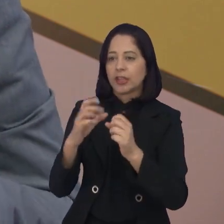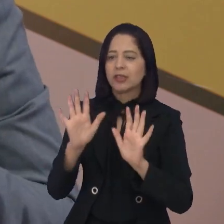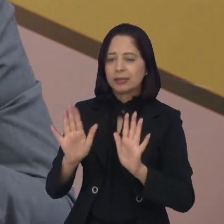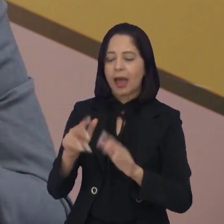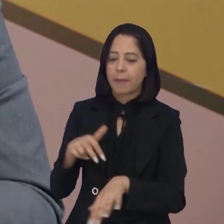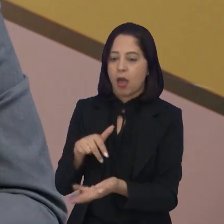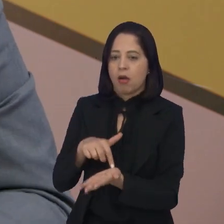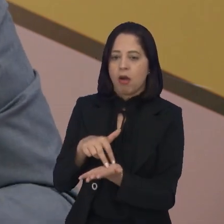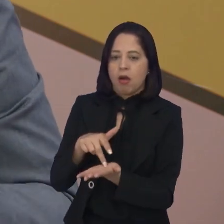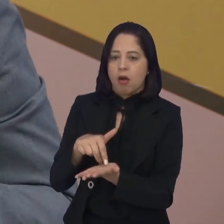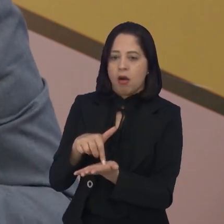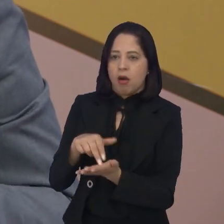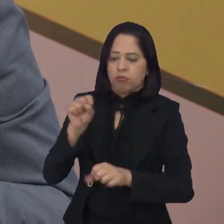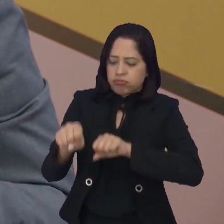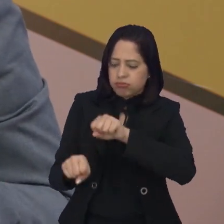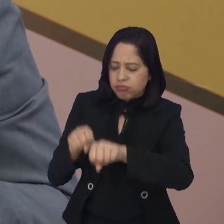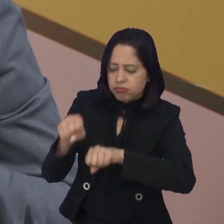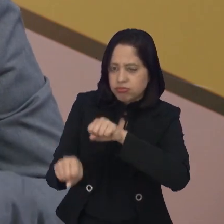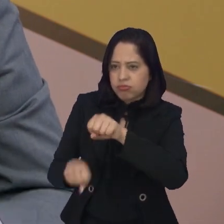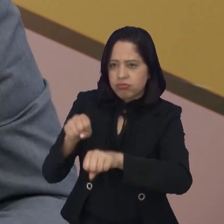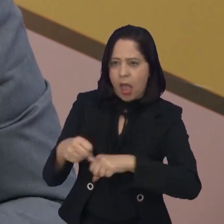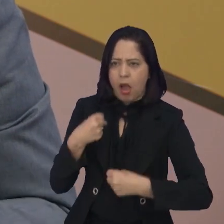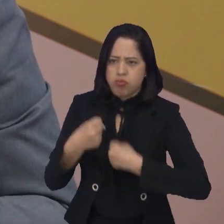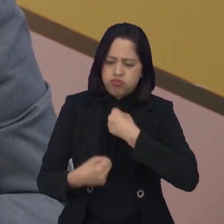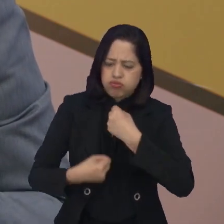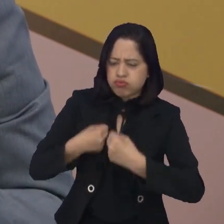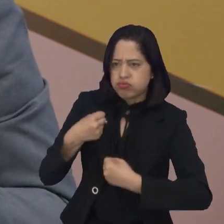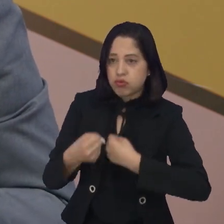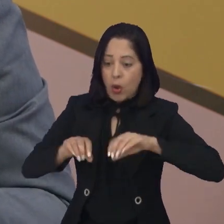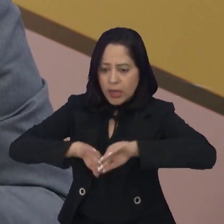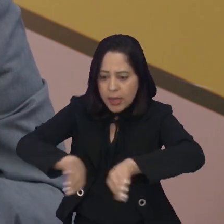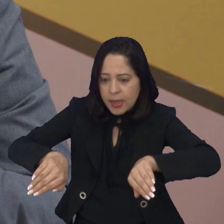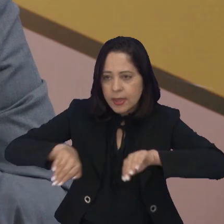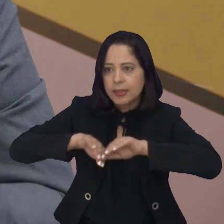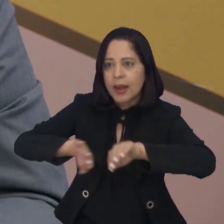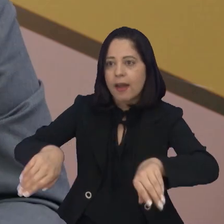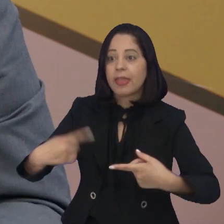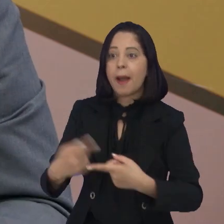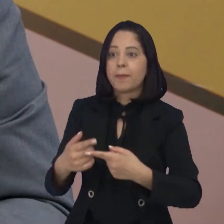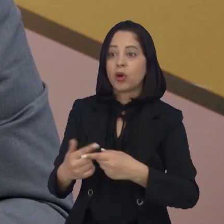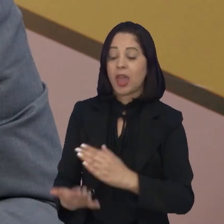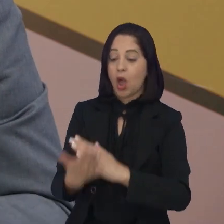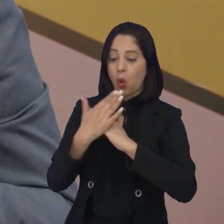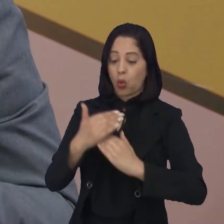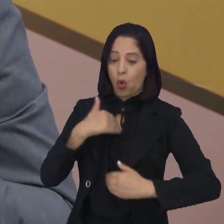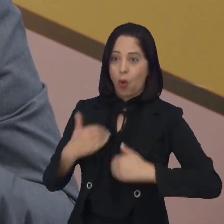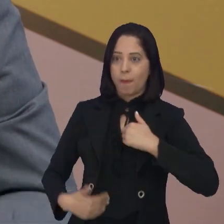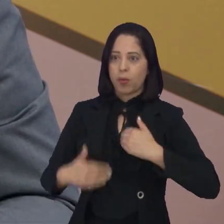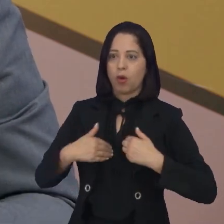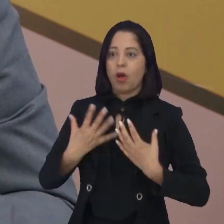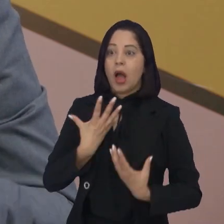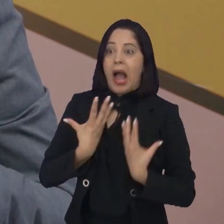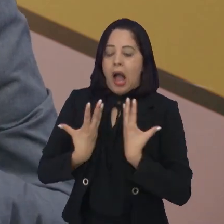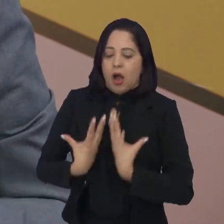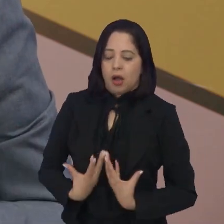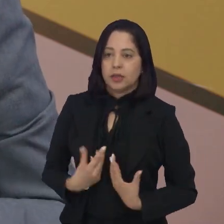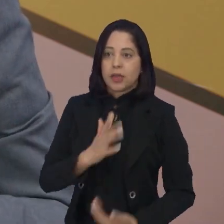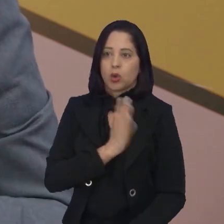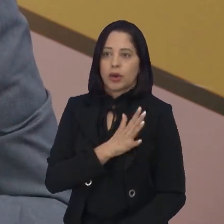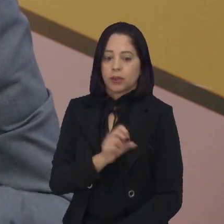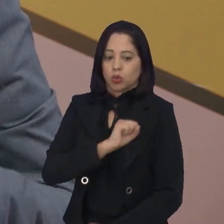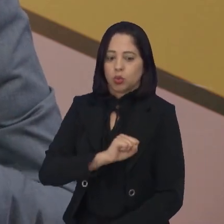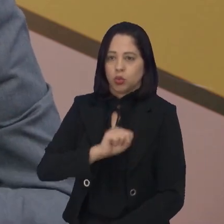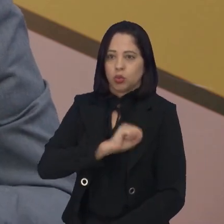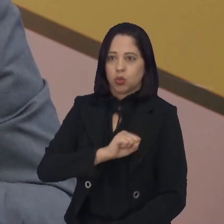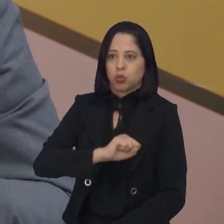caminhada, é a bicicleta, é uma hidroginástica. São atividades que fazem o coração bater mais rápido, melhorando a saúde